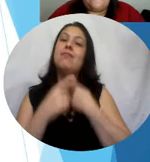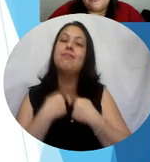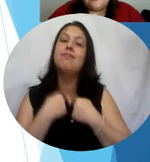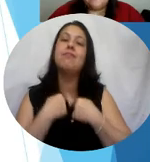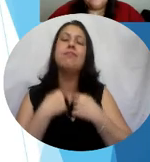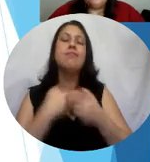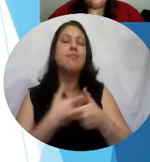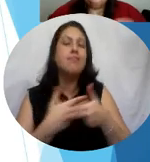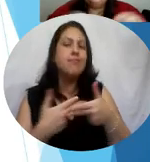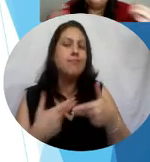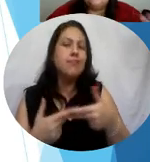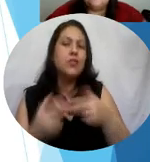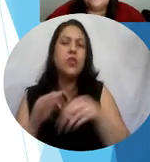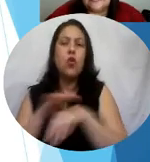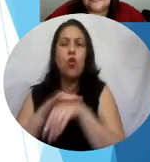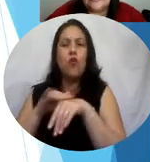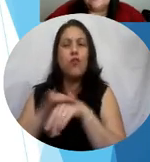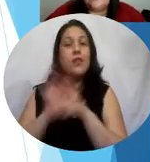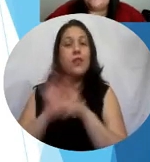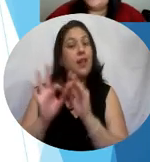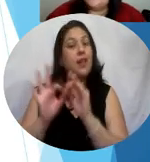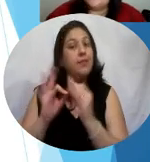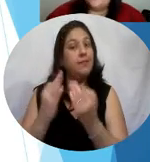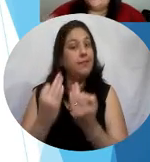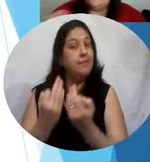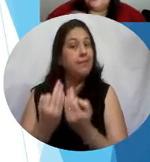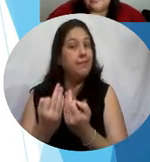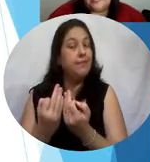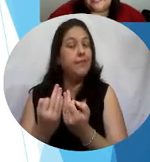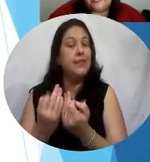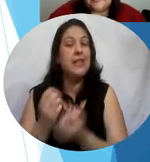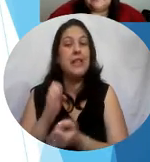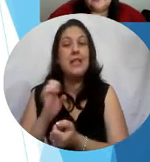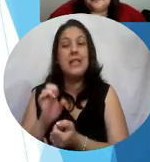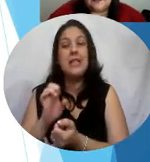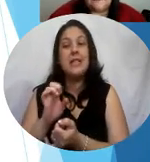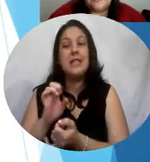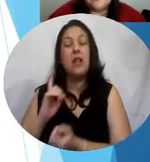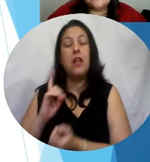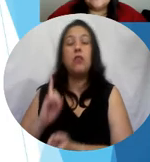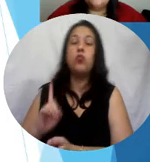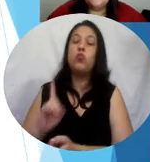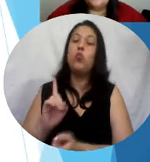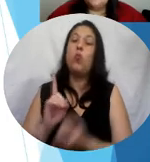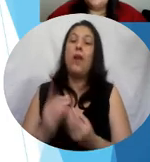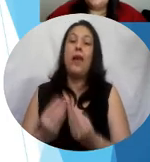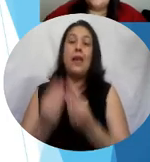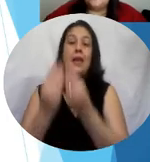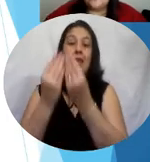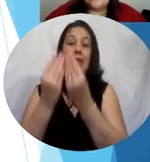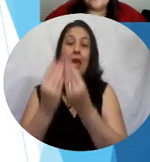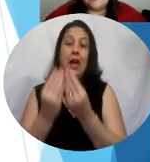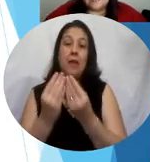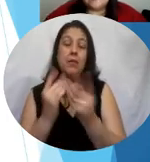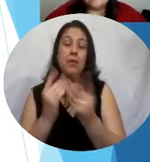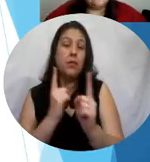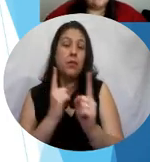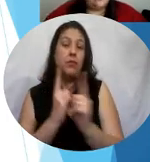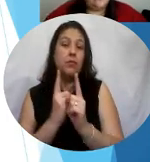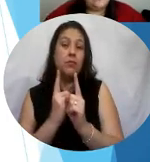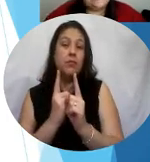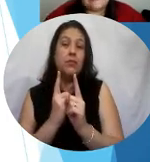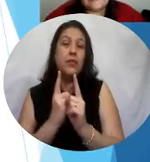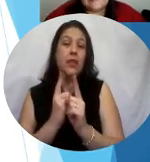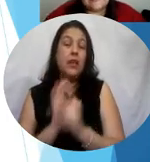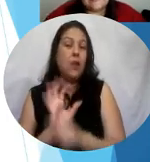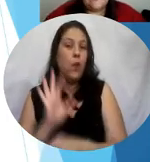com a família, entender tudo aquilo, né? Se eu encontrar ela numa missa, como que eu posso auxiliar ali caso